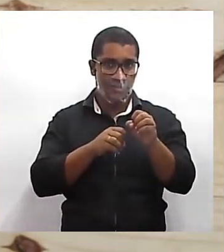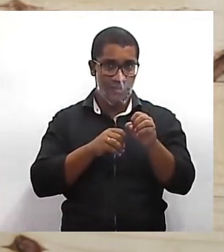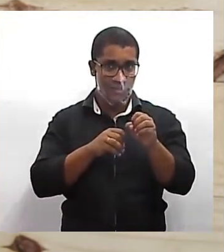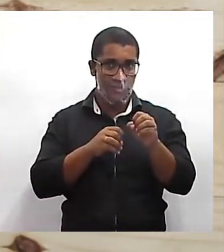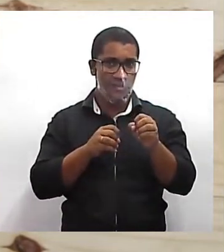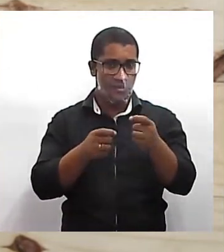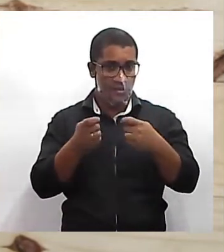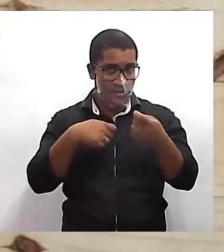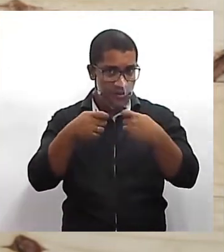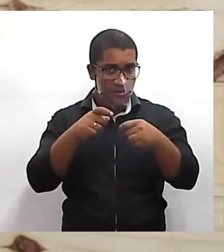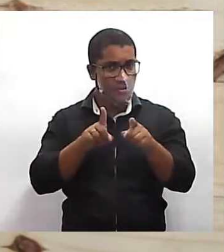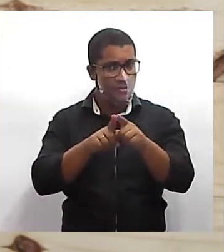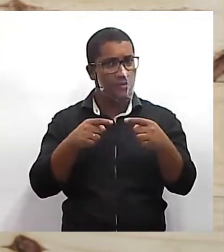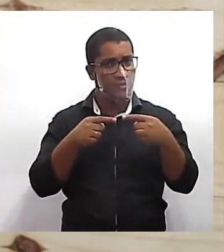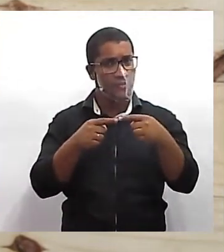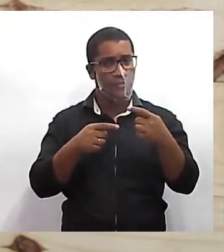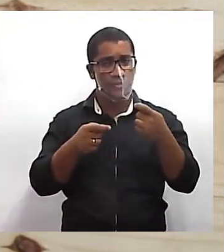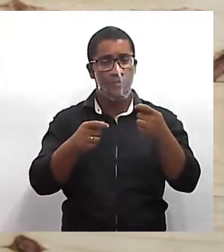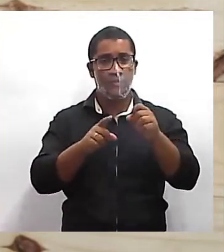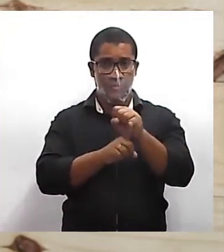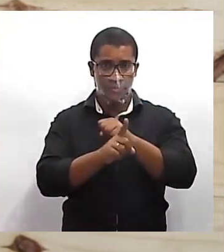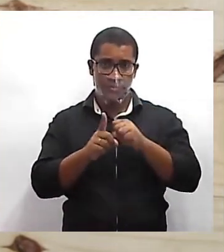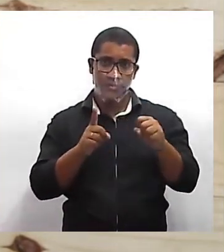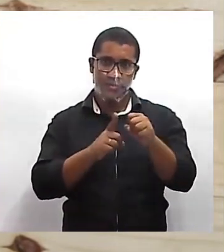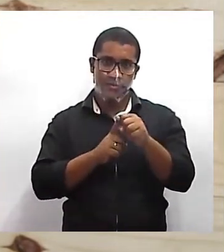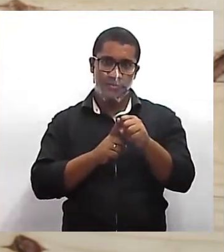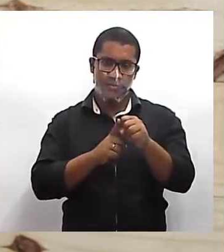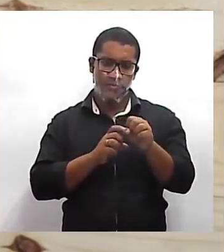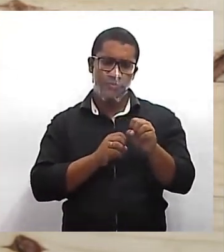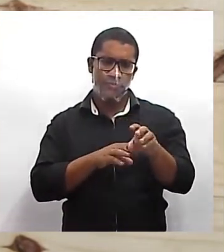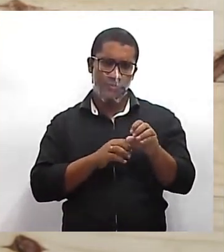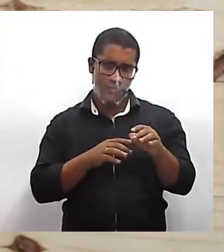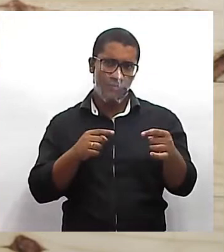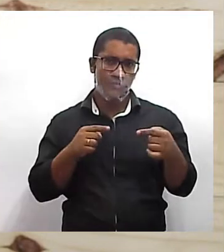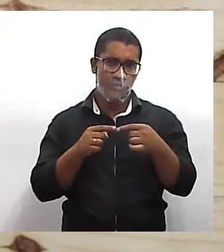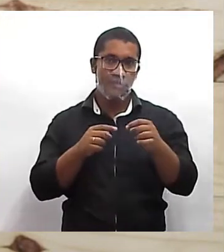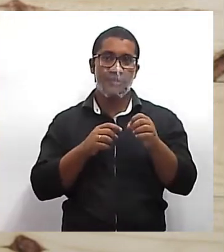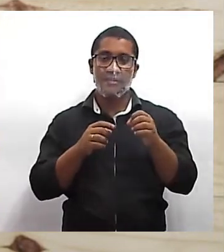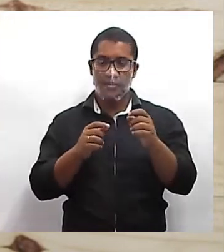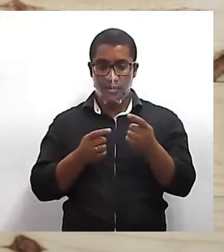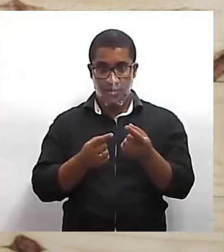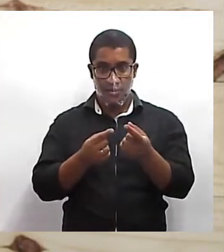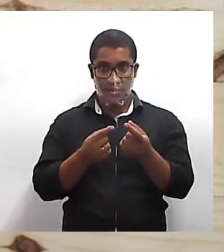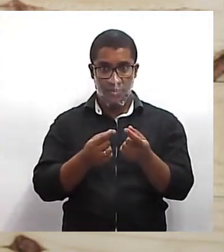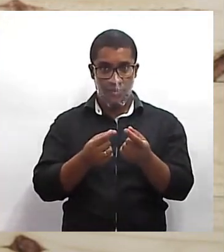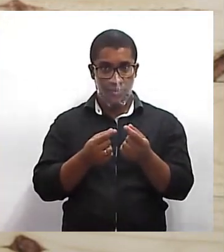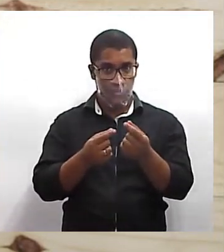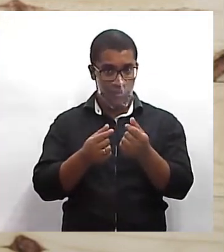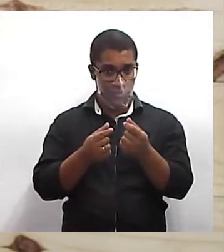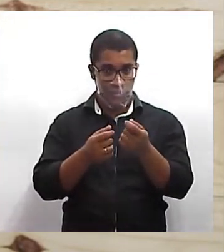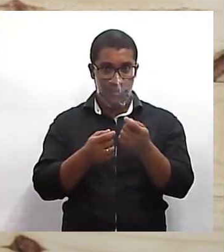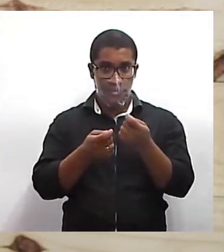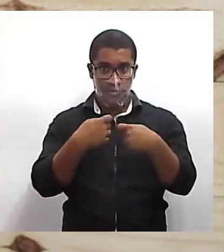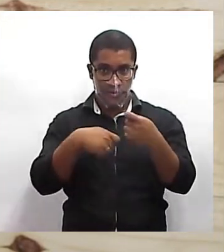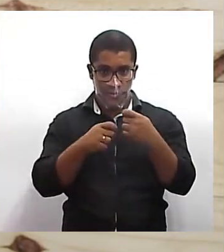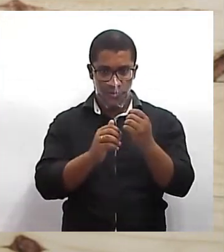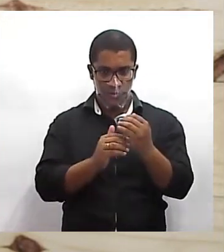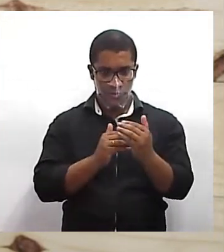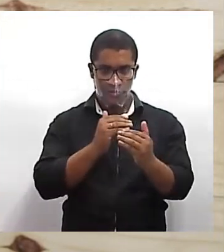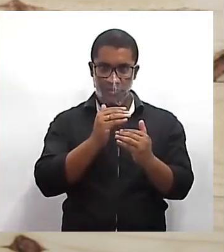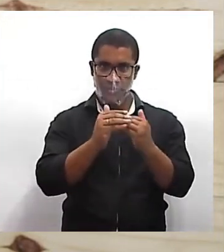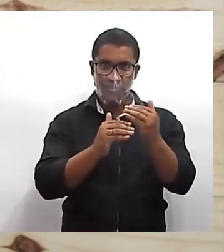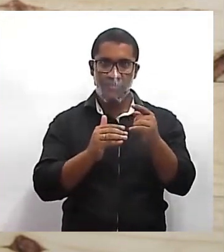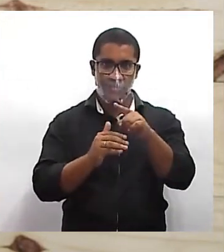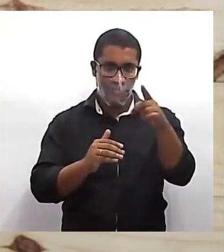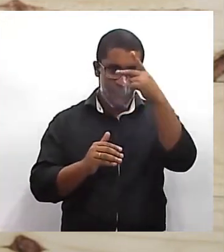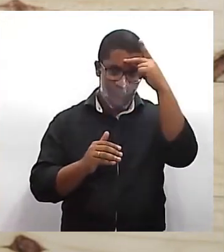desenvolvimento social, né? A educação faz a economia crescer. Pessoas bem educadas, bem instruídas, têm mais